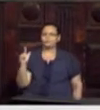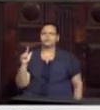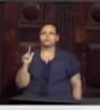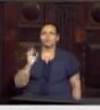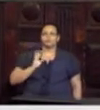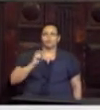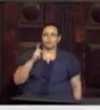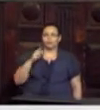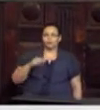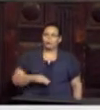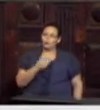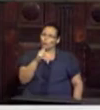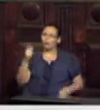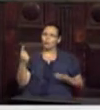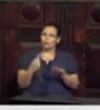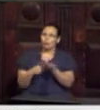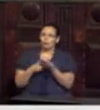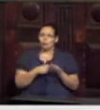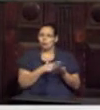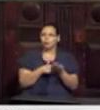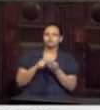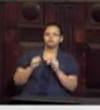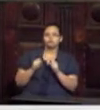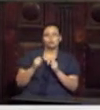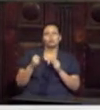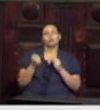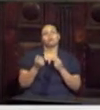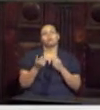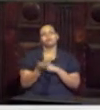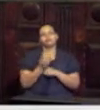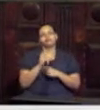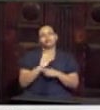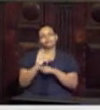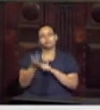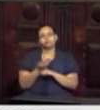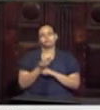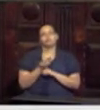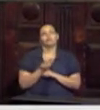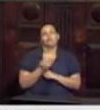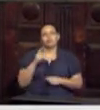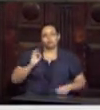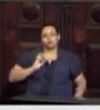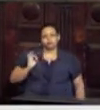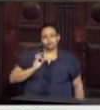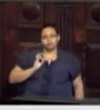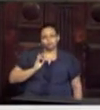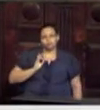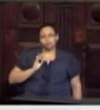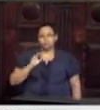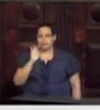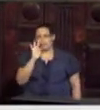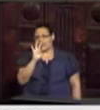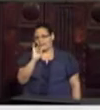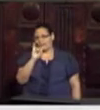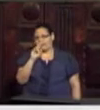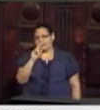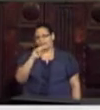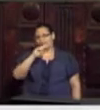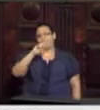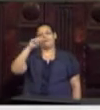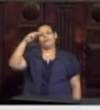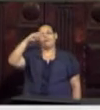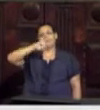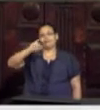atores, para que possamos estabelecer parcerias com a polícia, com a Firjan e os